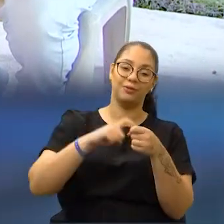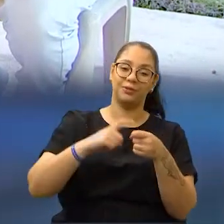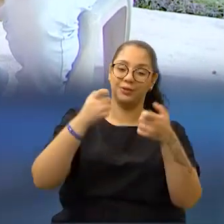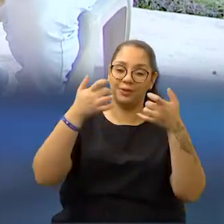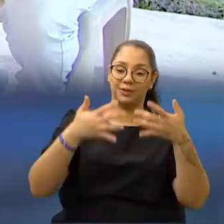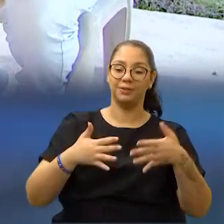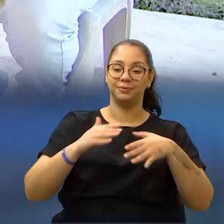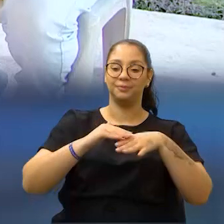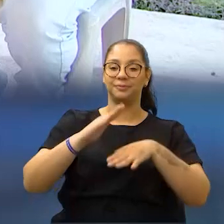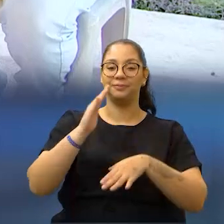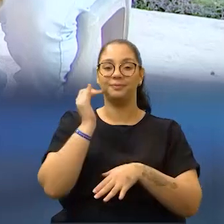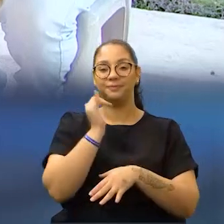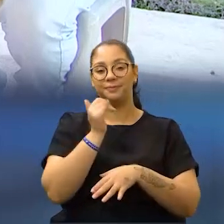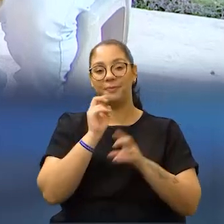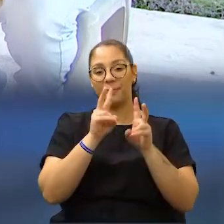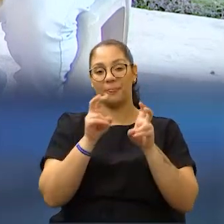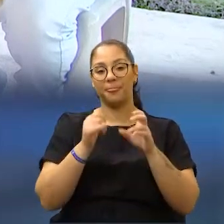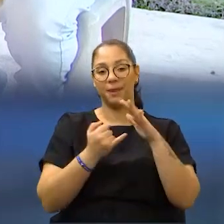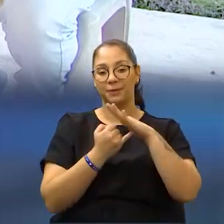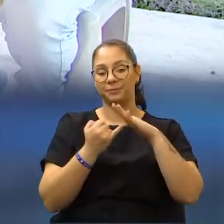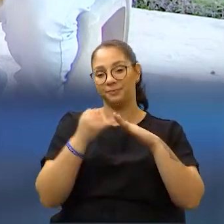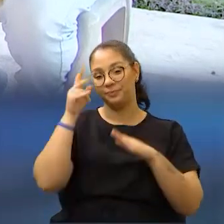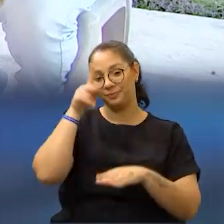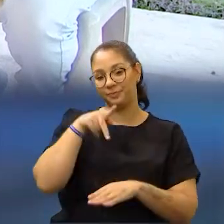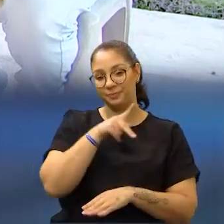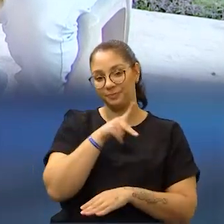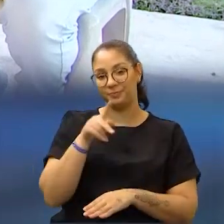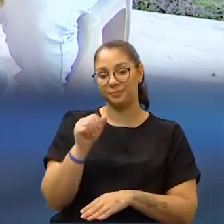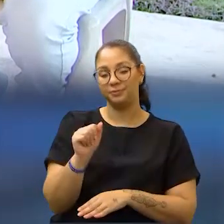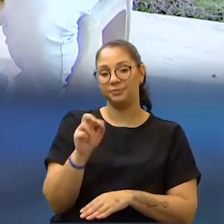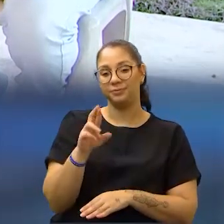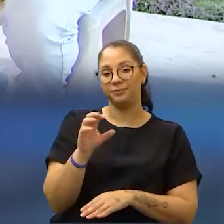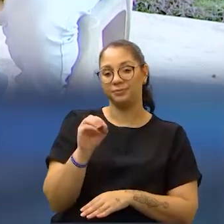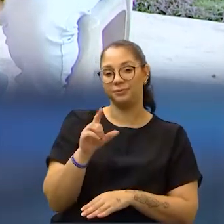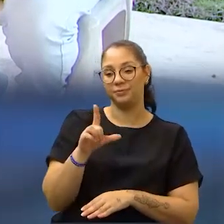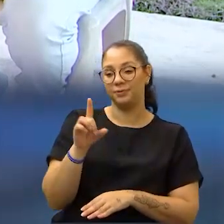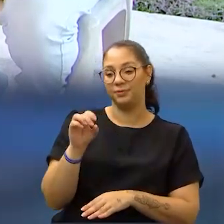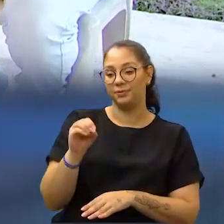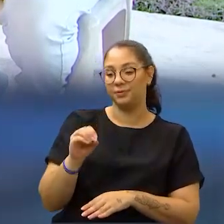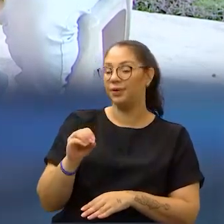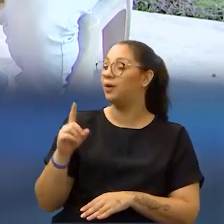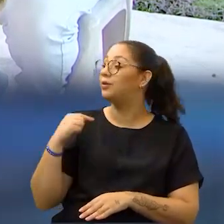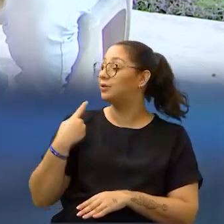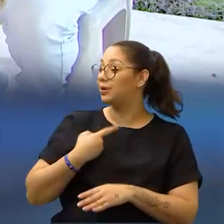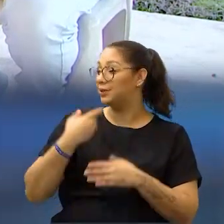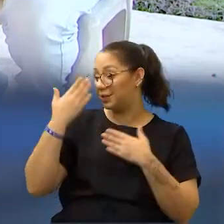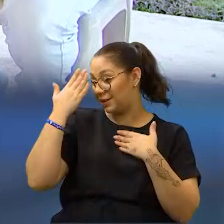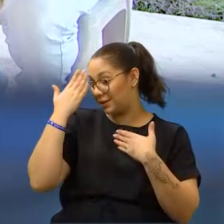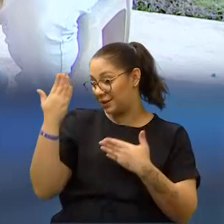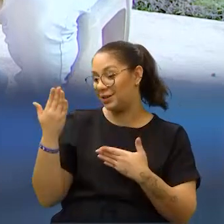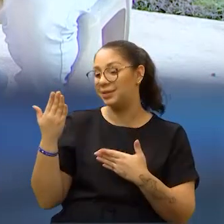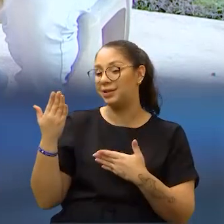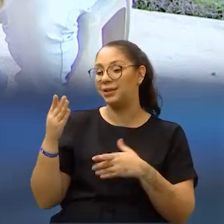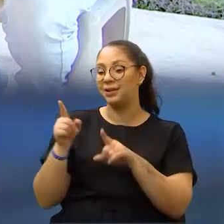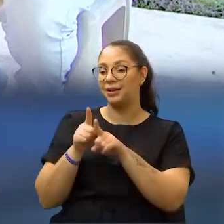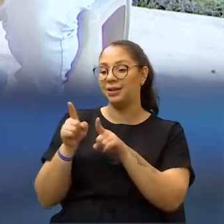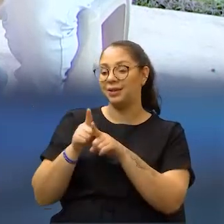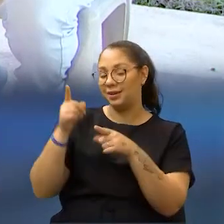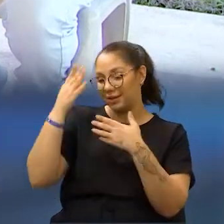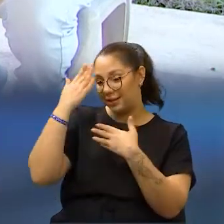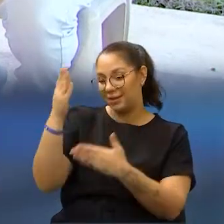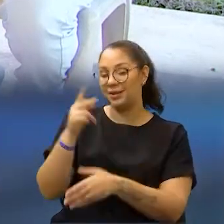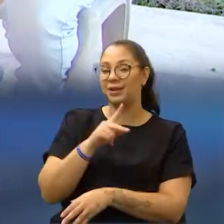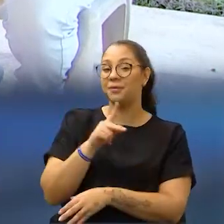voltarem outro momento, para a gente contar mais aqui do Instituto Padre Haroldo. Obrigada, viu? A gente que agradece vocês, agradece a